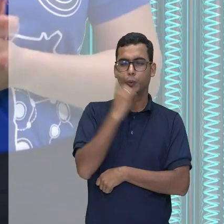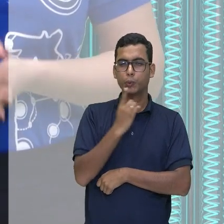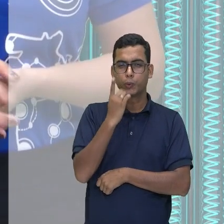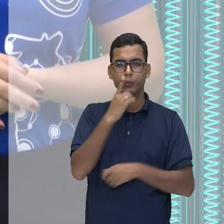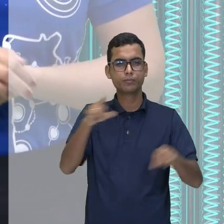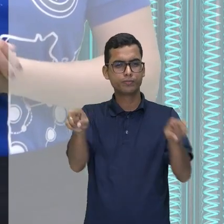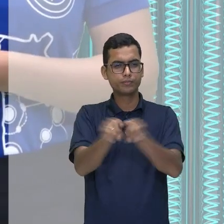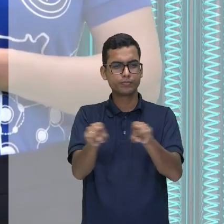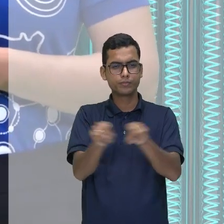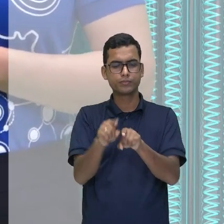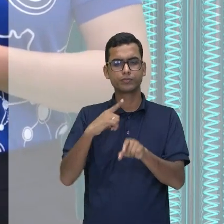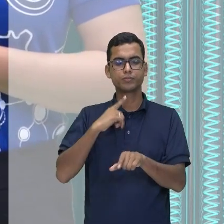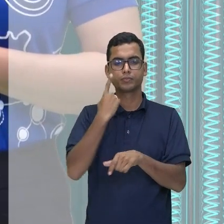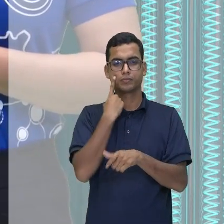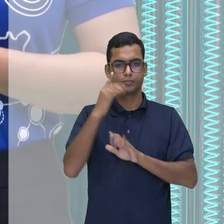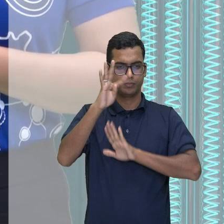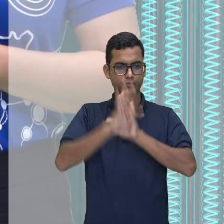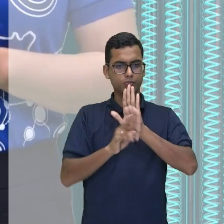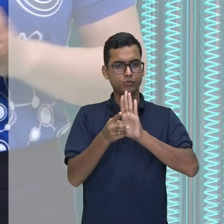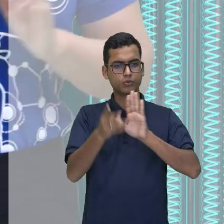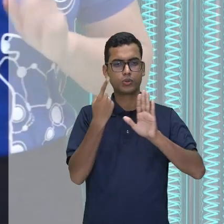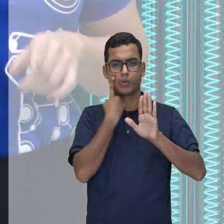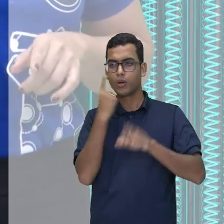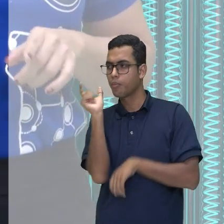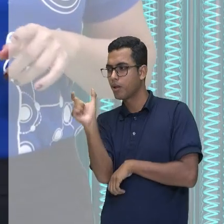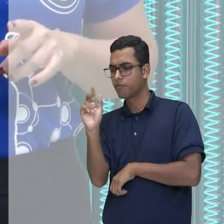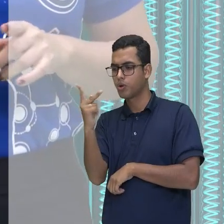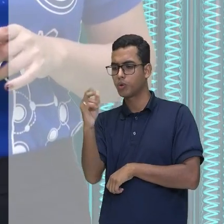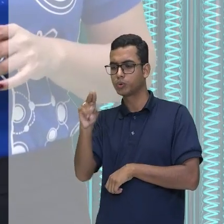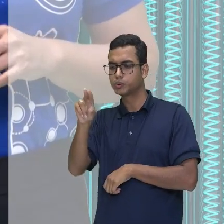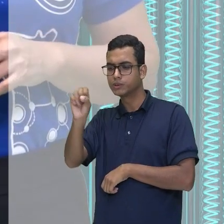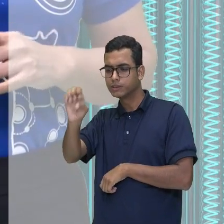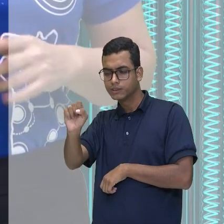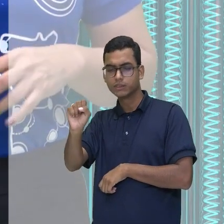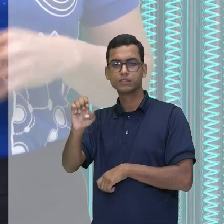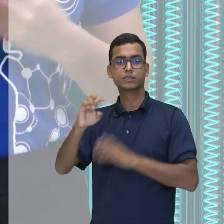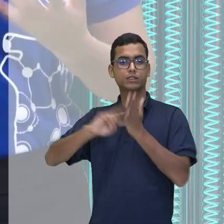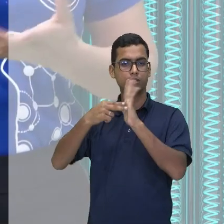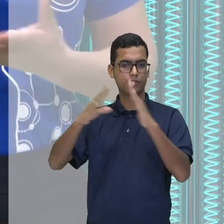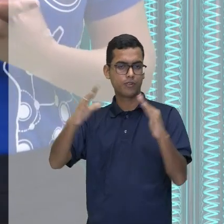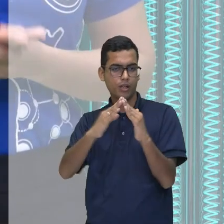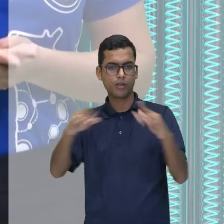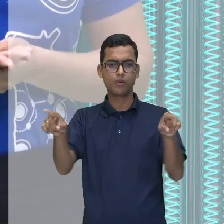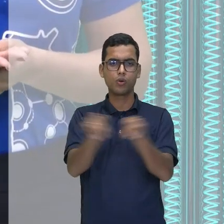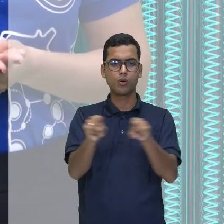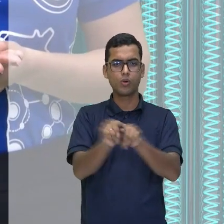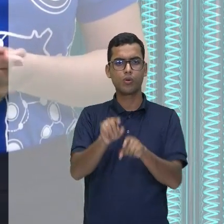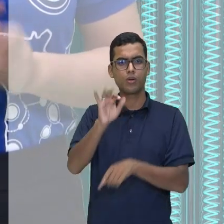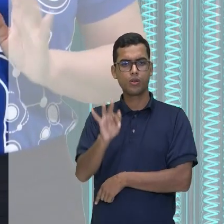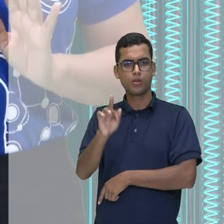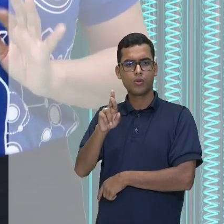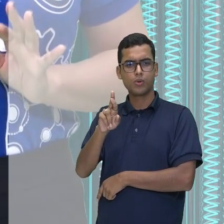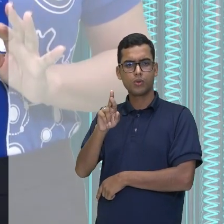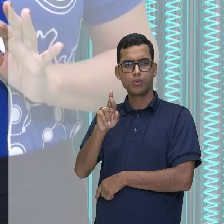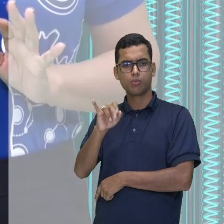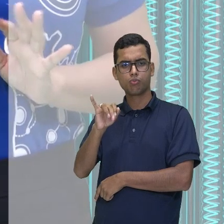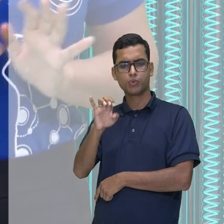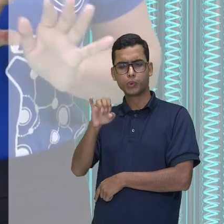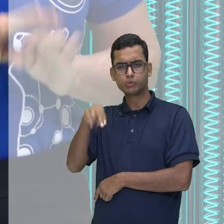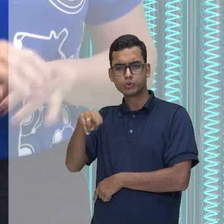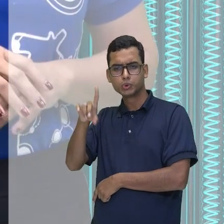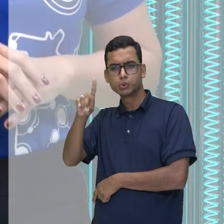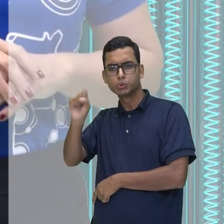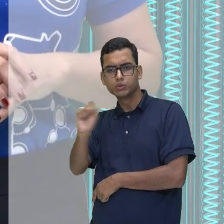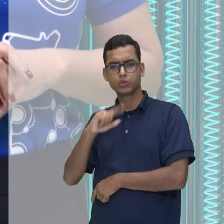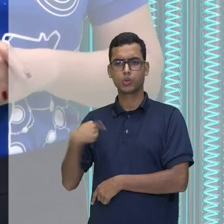house, que é casa, né? Friends, palavra muito usada também aqui, mesmo que seja em inglês, mas nós